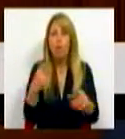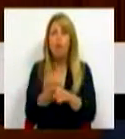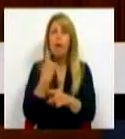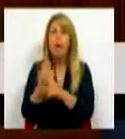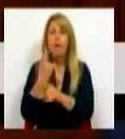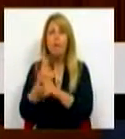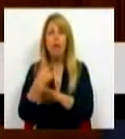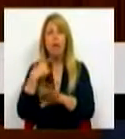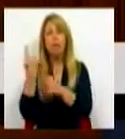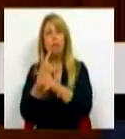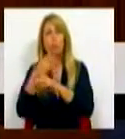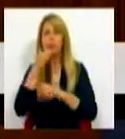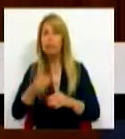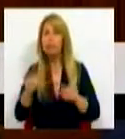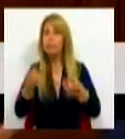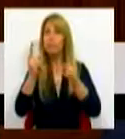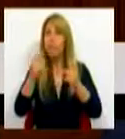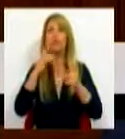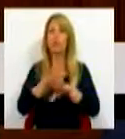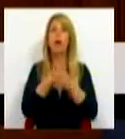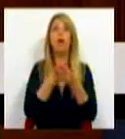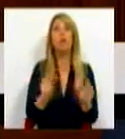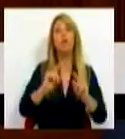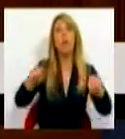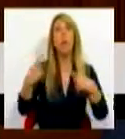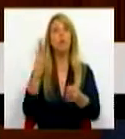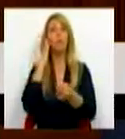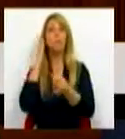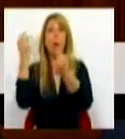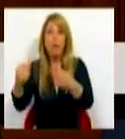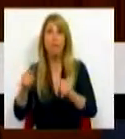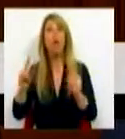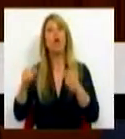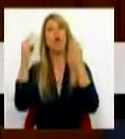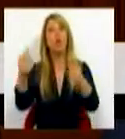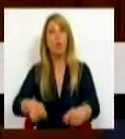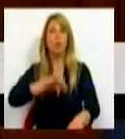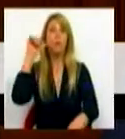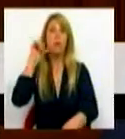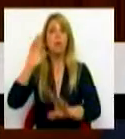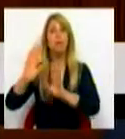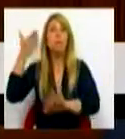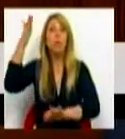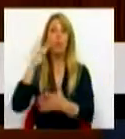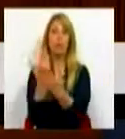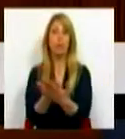dos relatórios, que foram ultrapassadas, outras que estavam em curso e outras que ainda não tinha sido dada a devida prioridade.